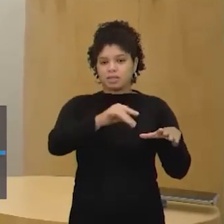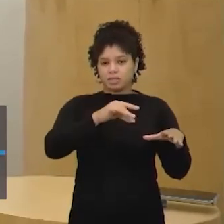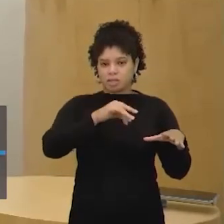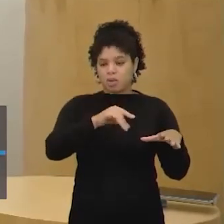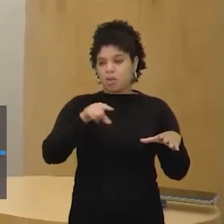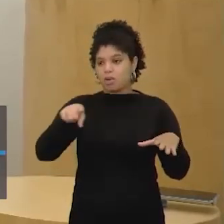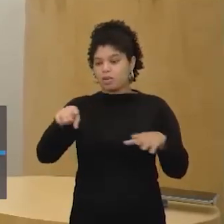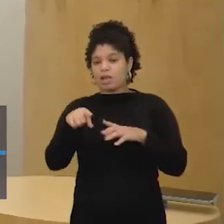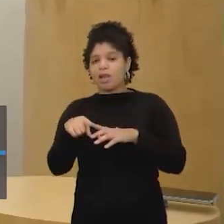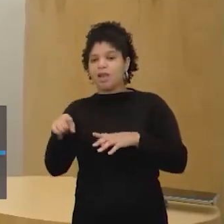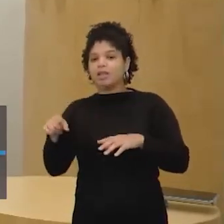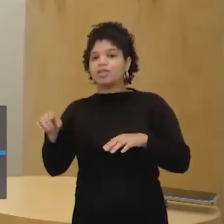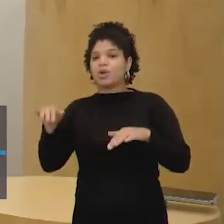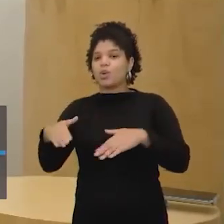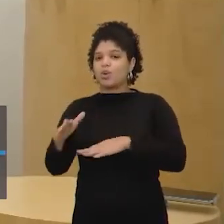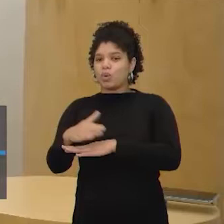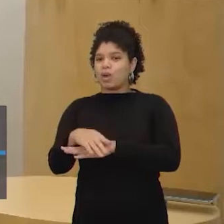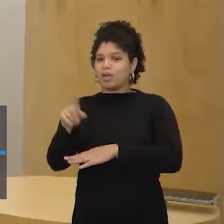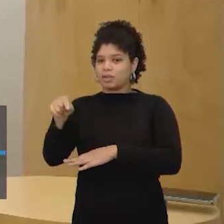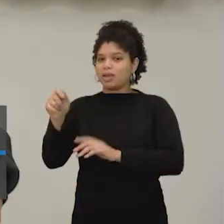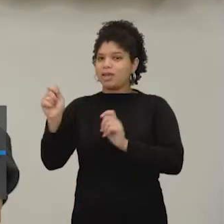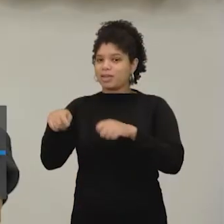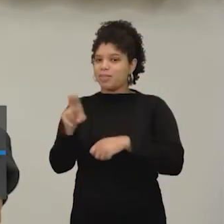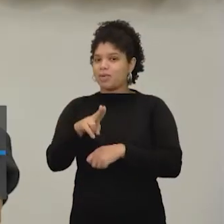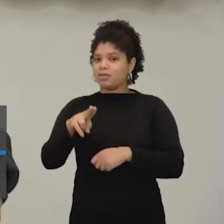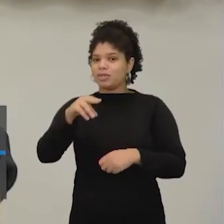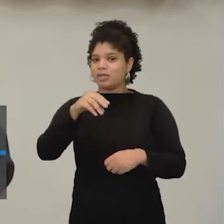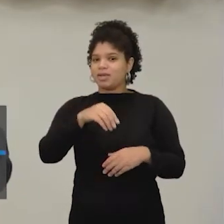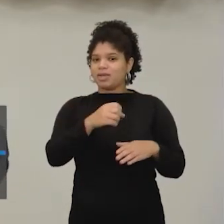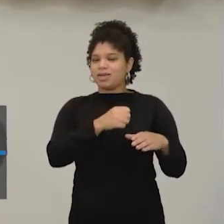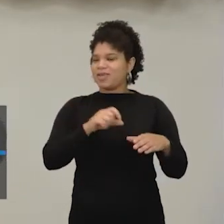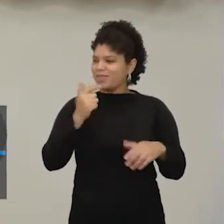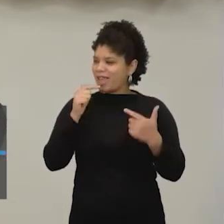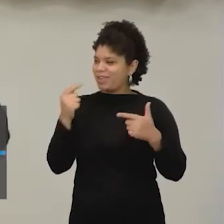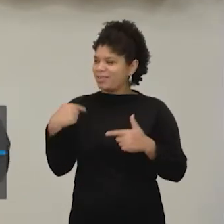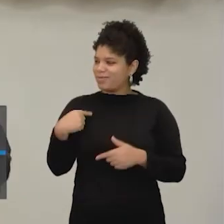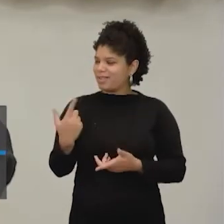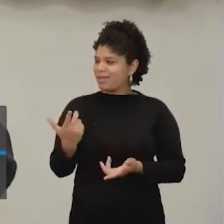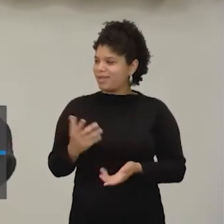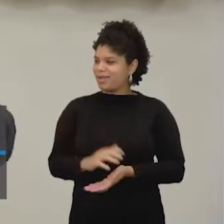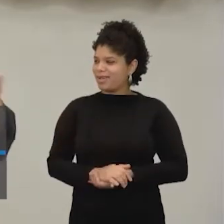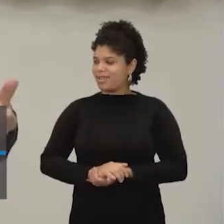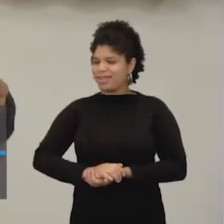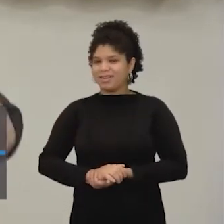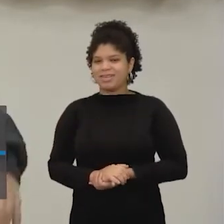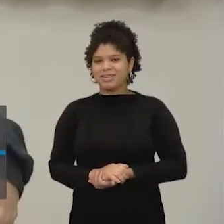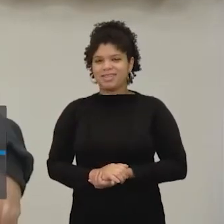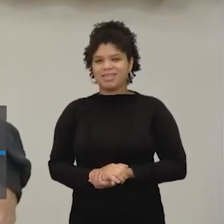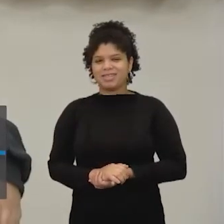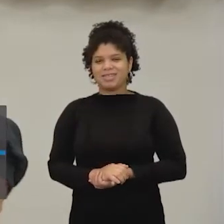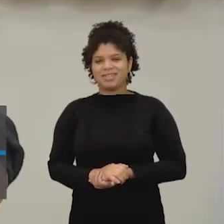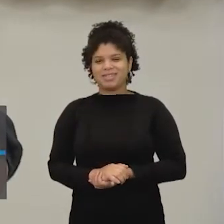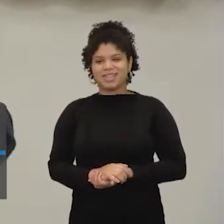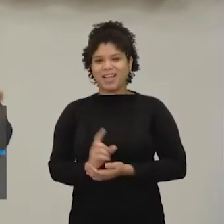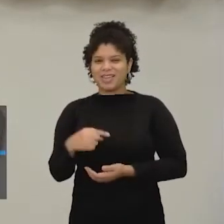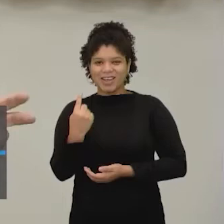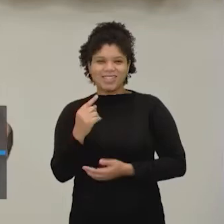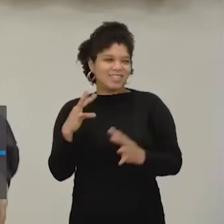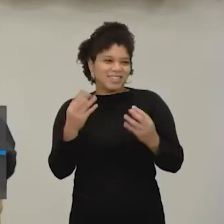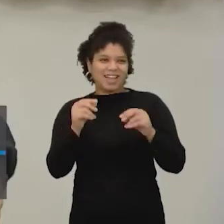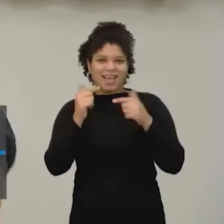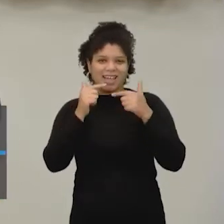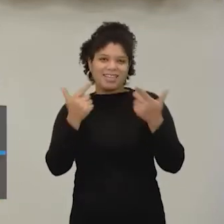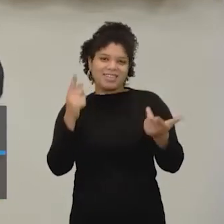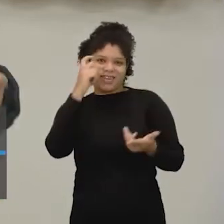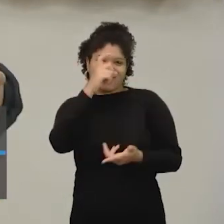ser usado como sal de cozinha. Para de rir, Jorge. Então, com todo mundo rindo no estúdio, ficou